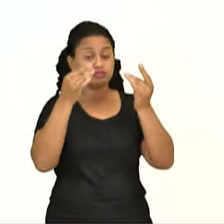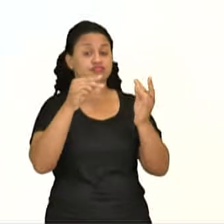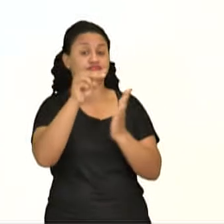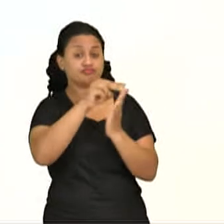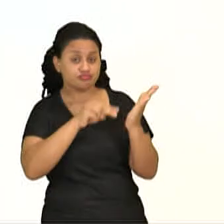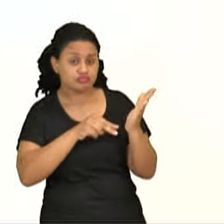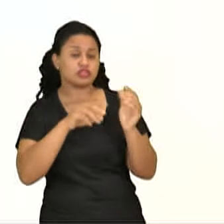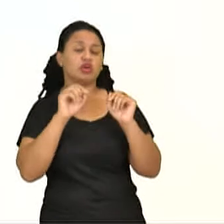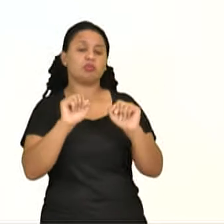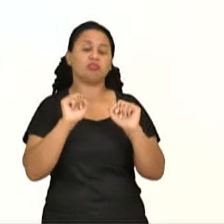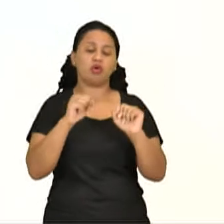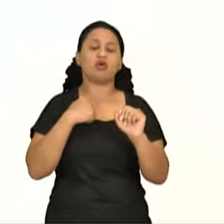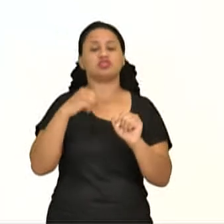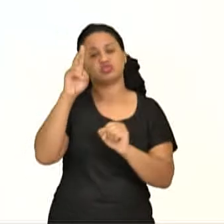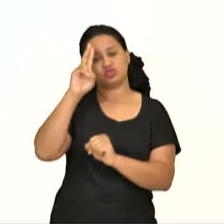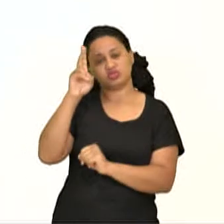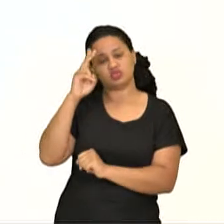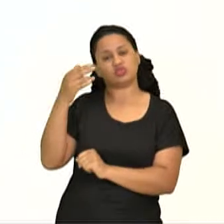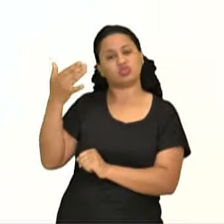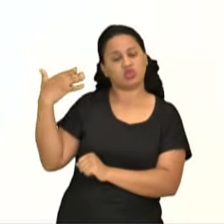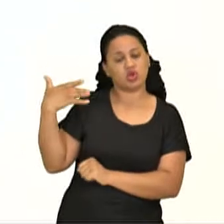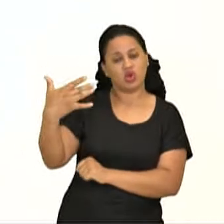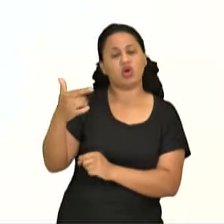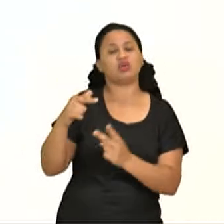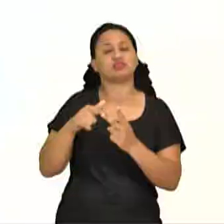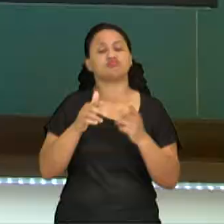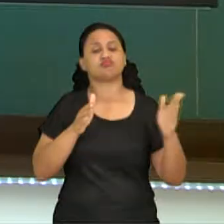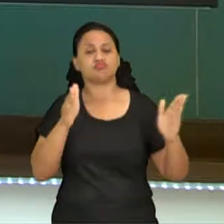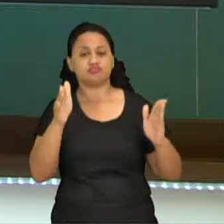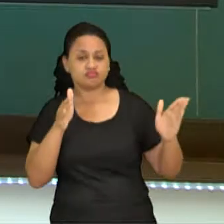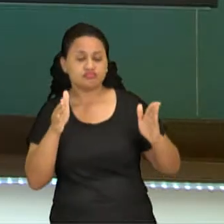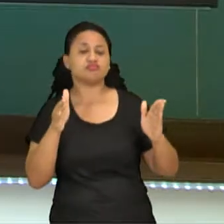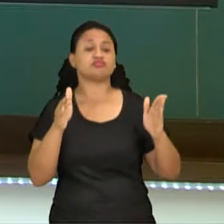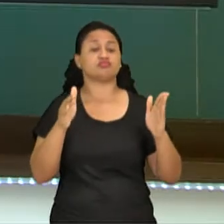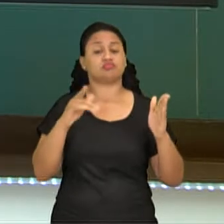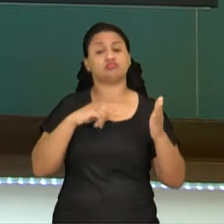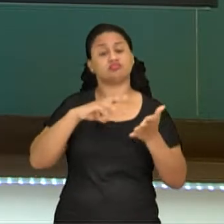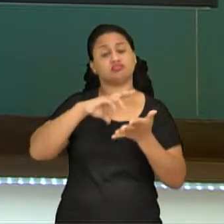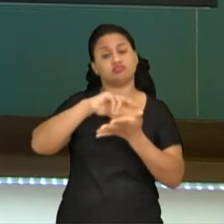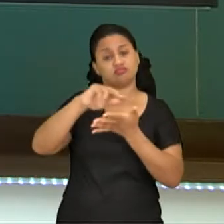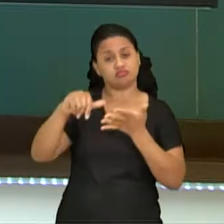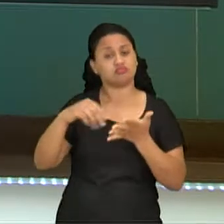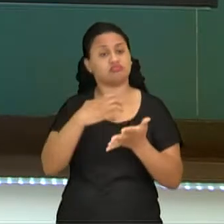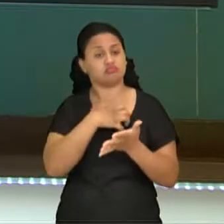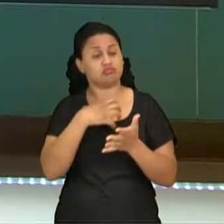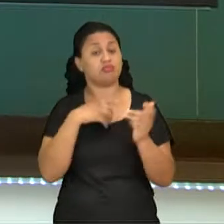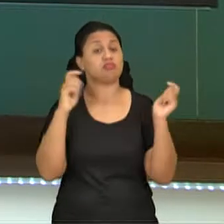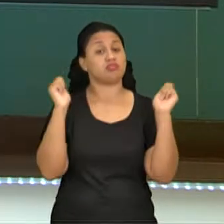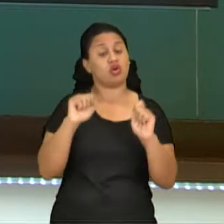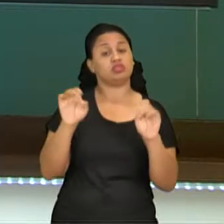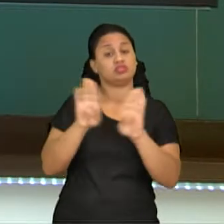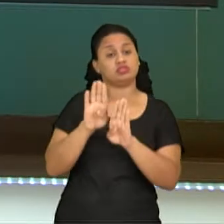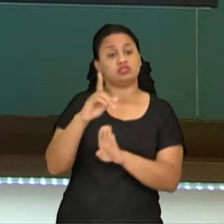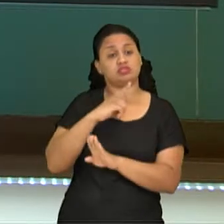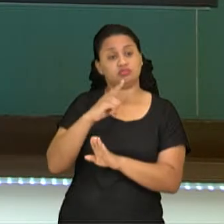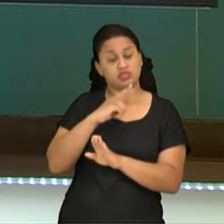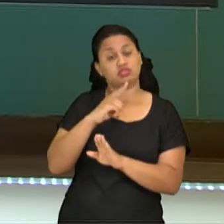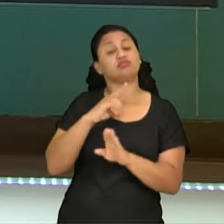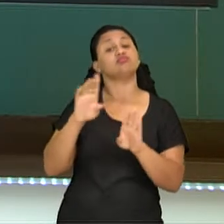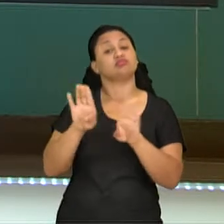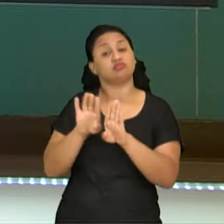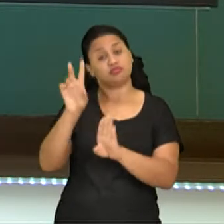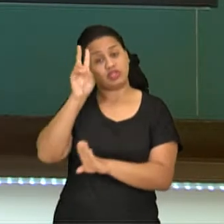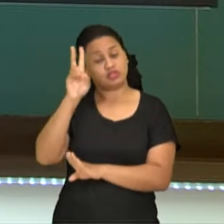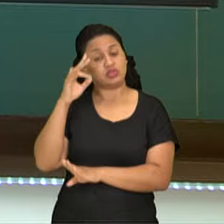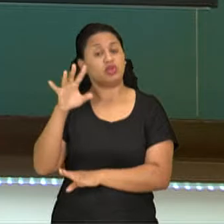históricos, regionais, de ação, picarescos e outros. Então, várias formas. Pode ter também, claro, uma história de amor, mas